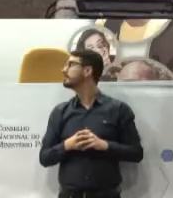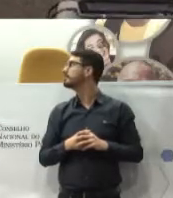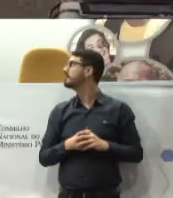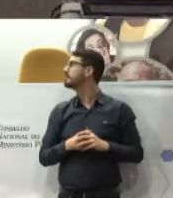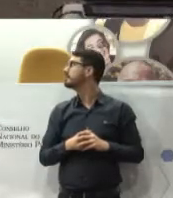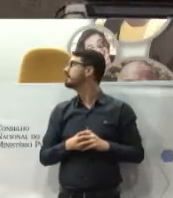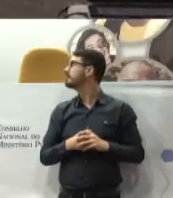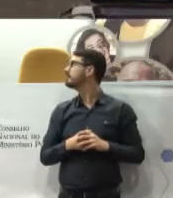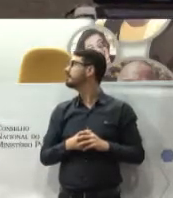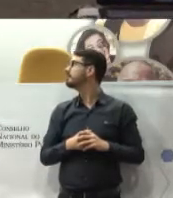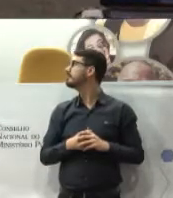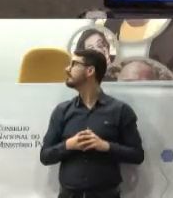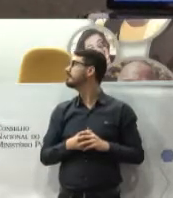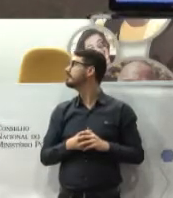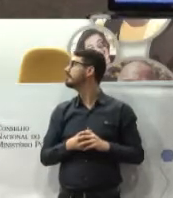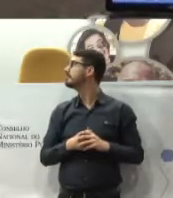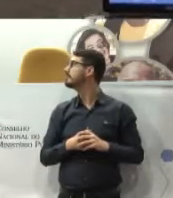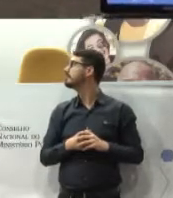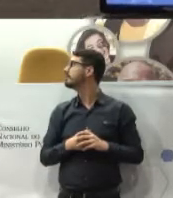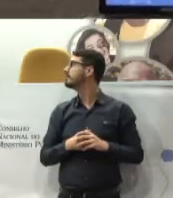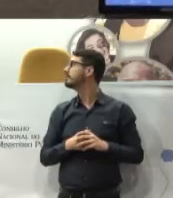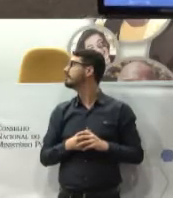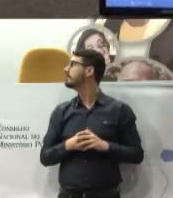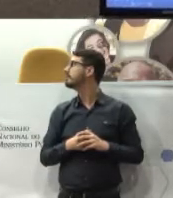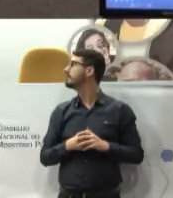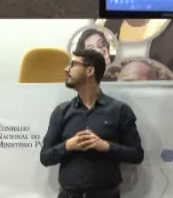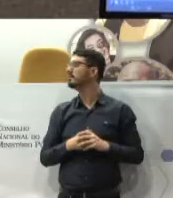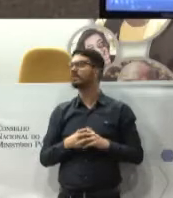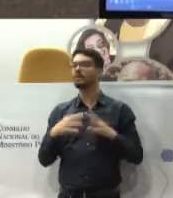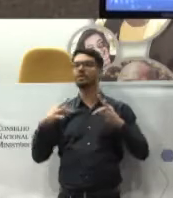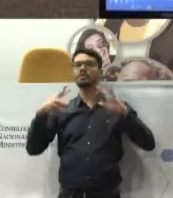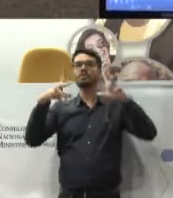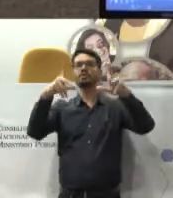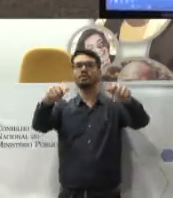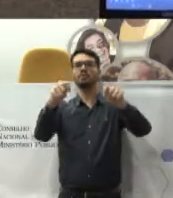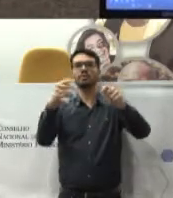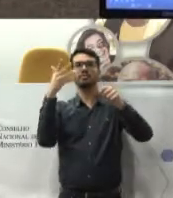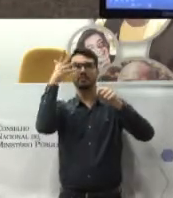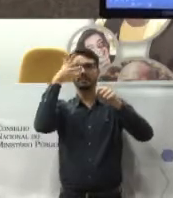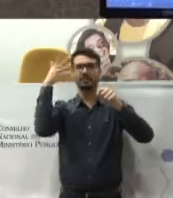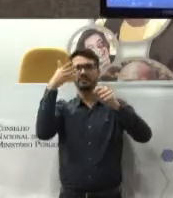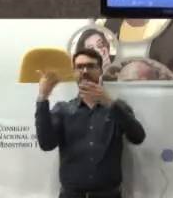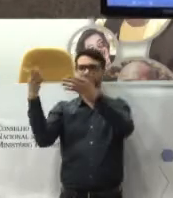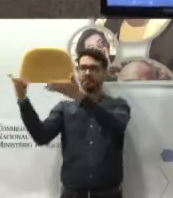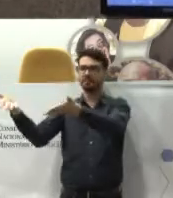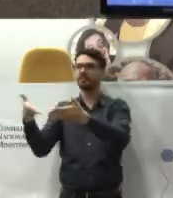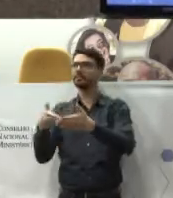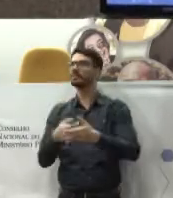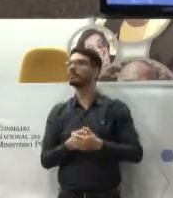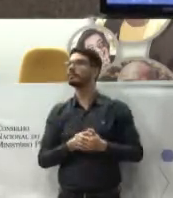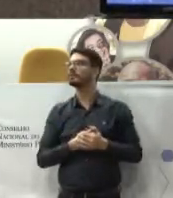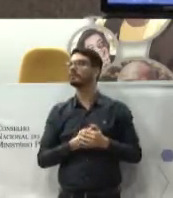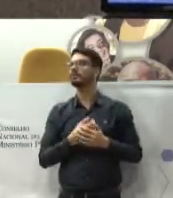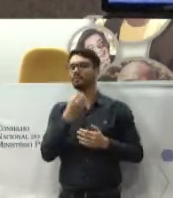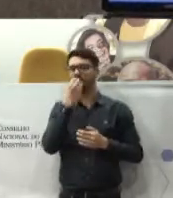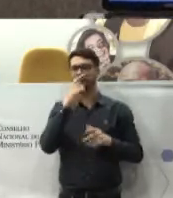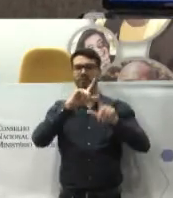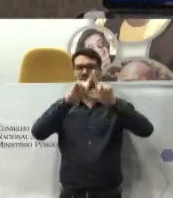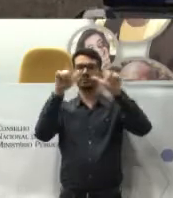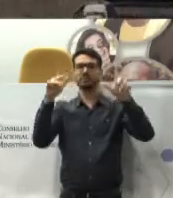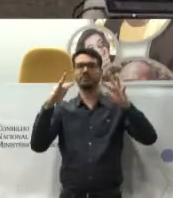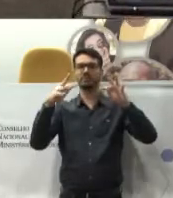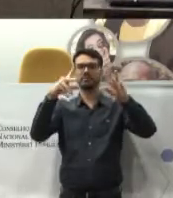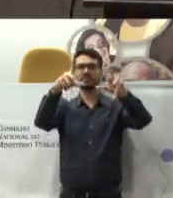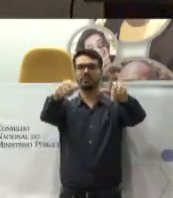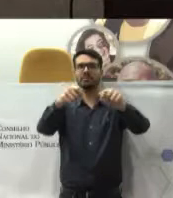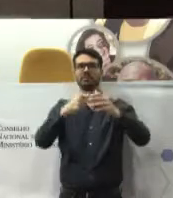Então convido também os outros palestrantes a assistirem junto comigo a palestra da doutora Cíntia. bem. Bom dia a todos.